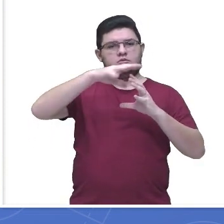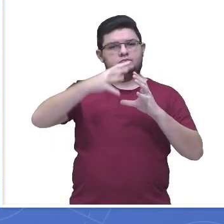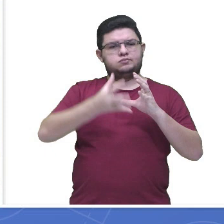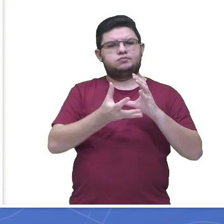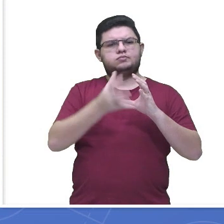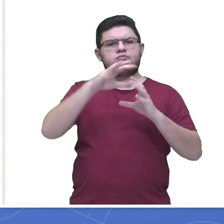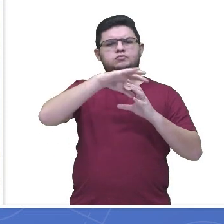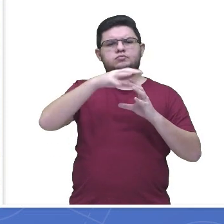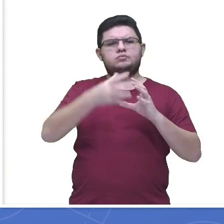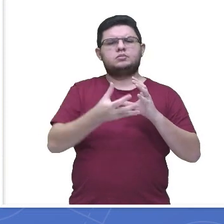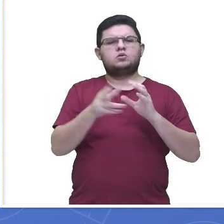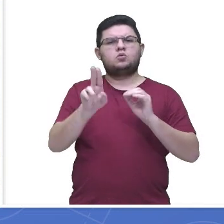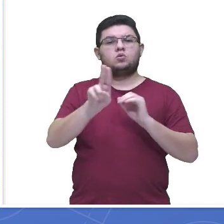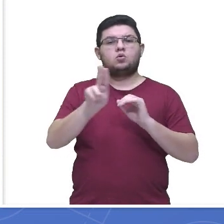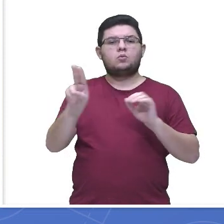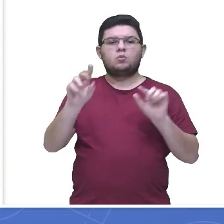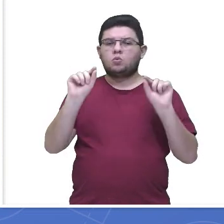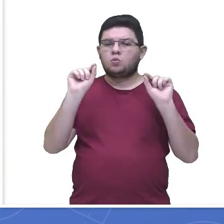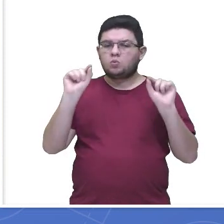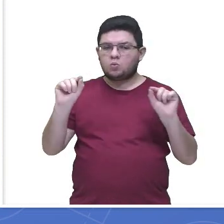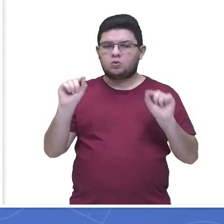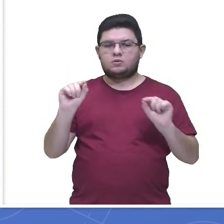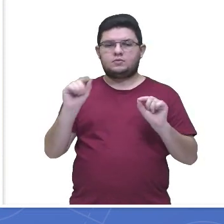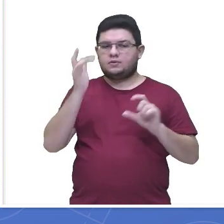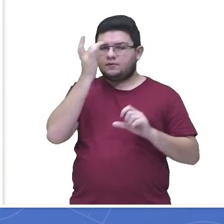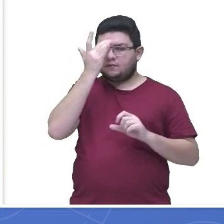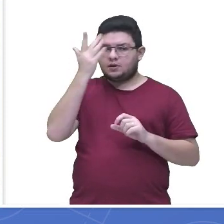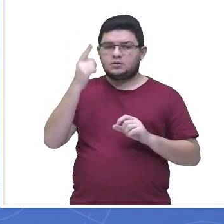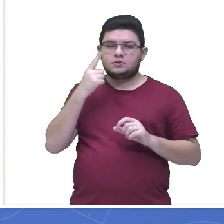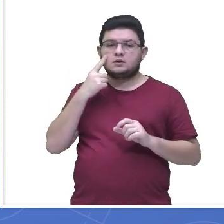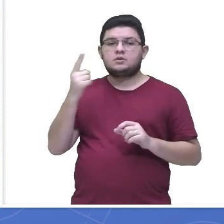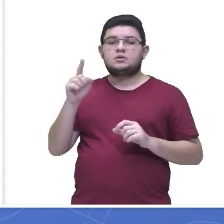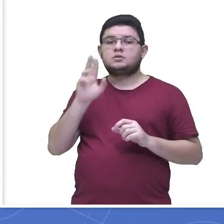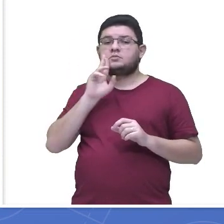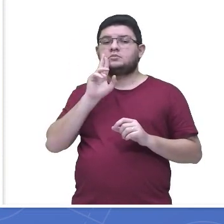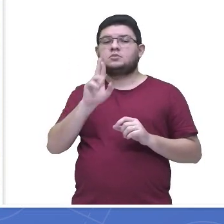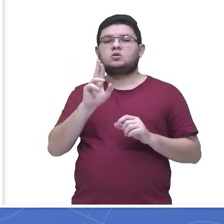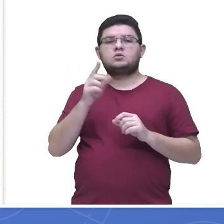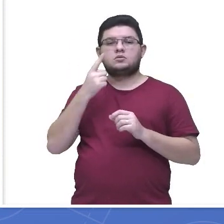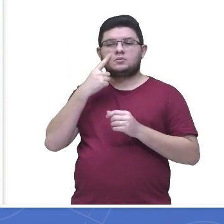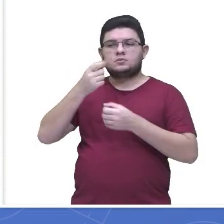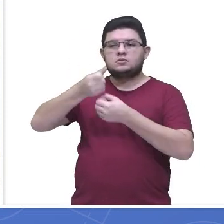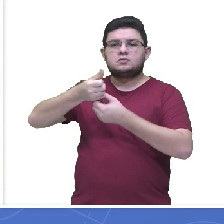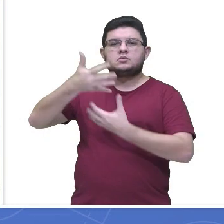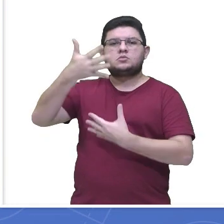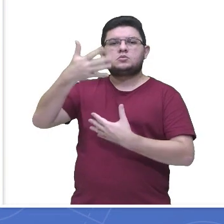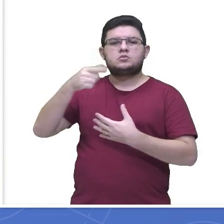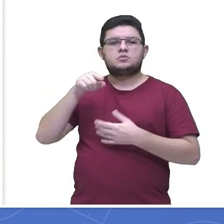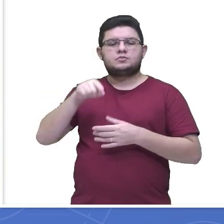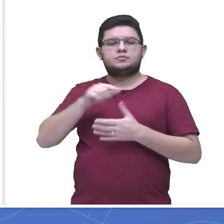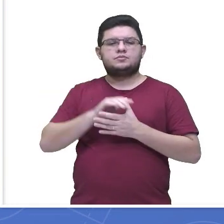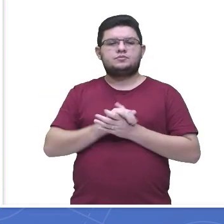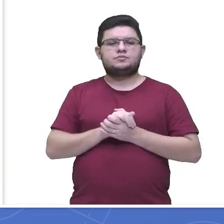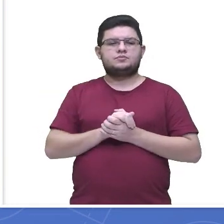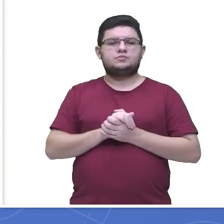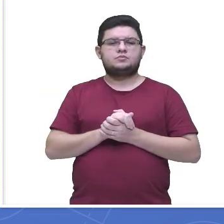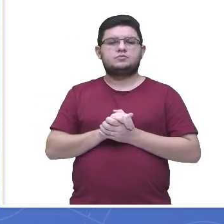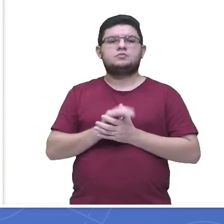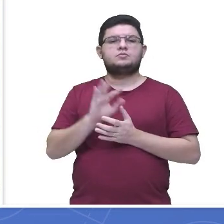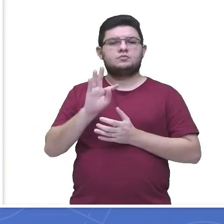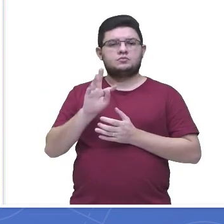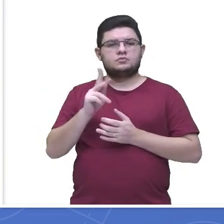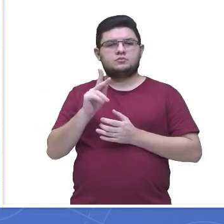o nome de... Super fácil essa questão aí, vamos ver a resposta que vocês estão enviando no chat. Então, olha lá, nós temos a Thaís